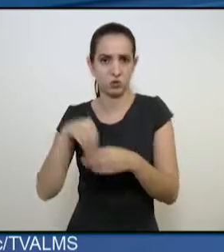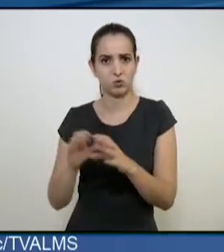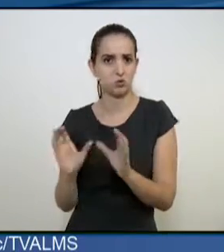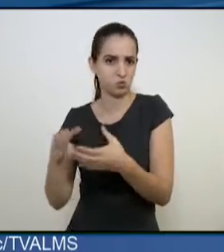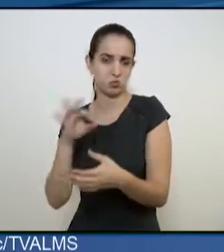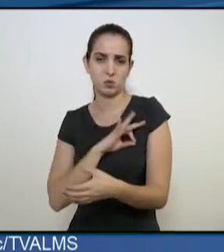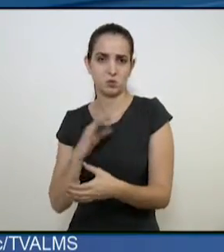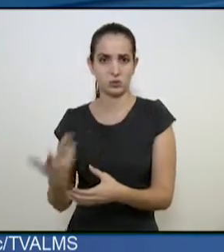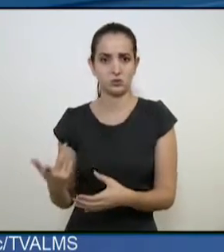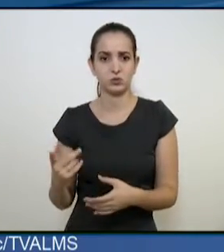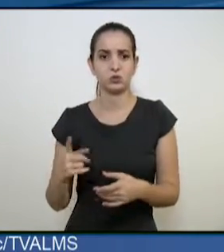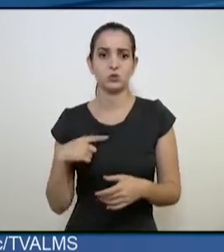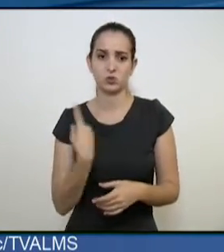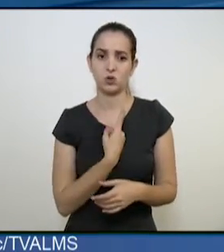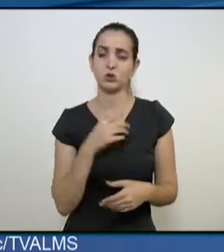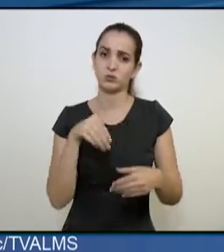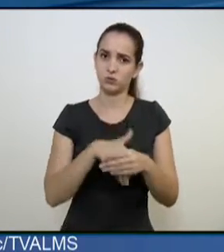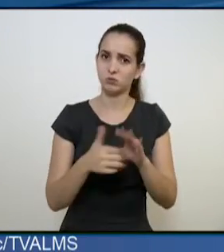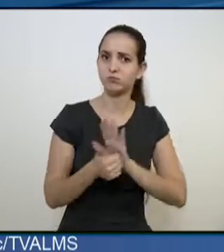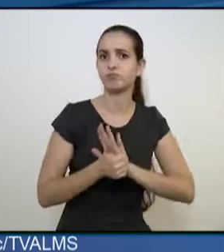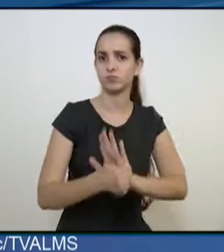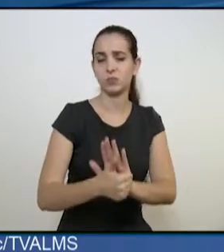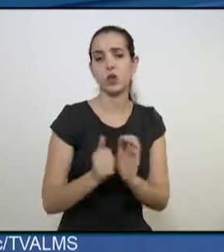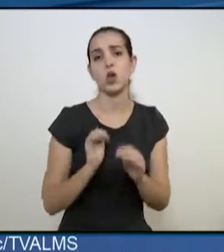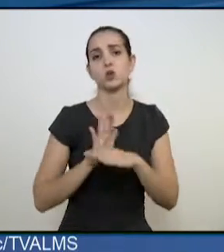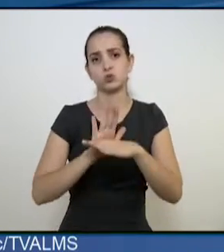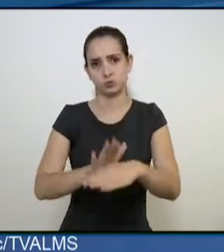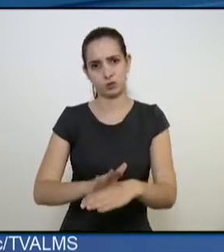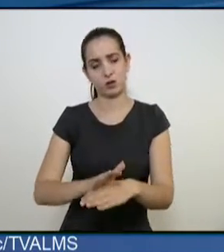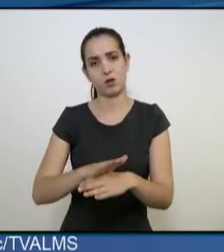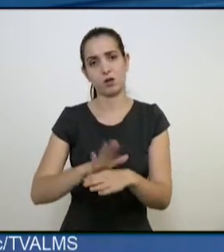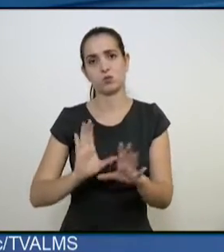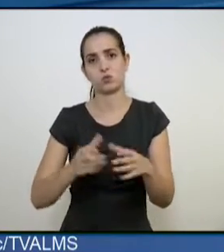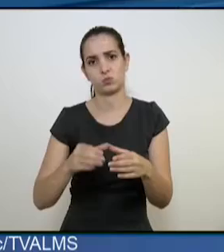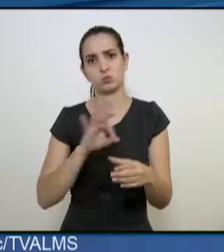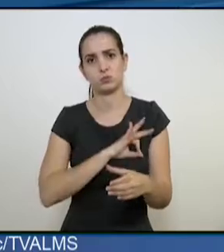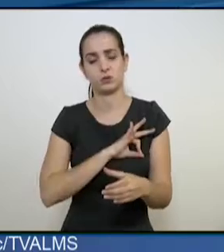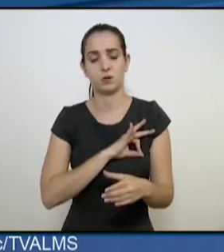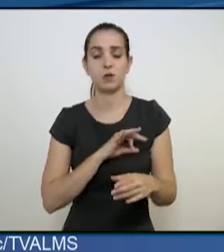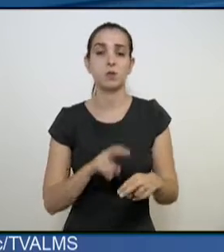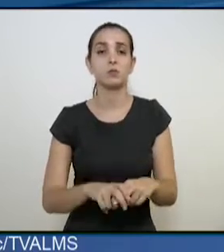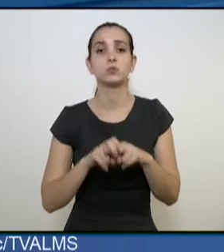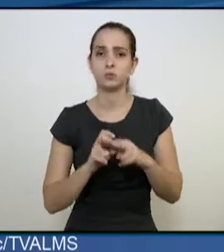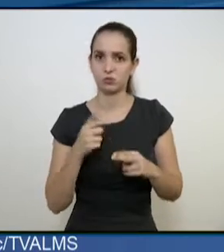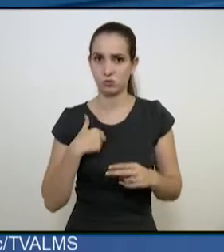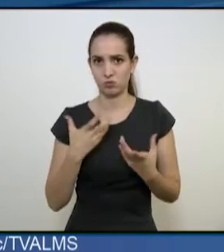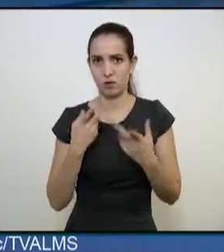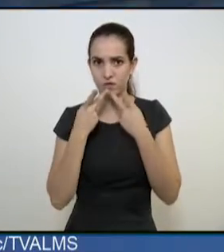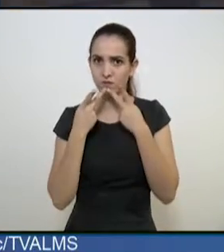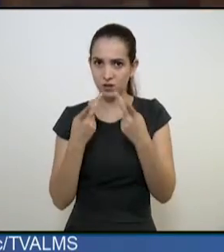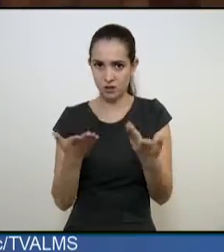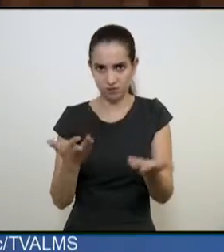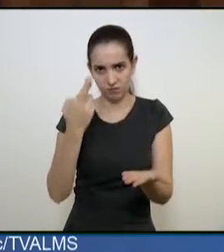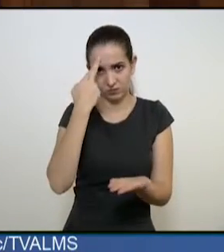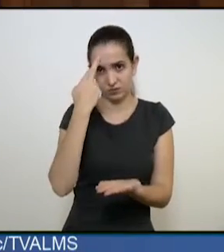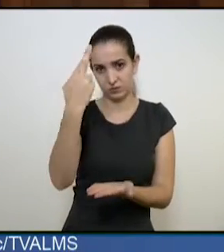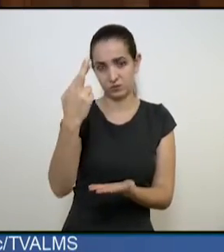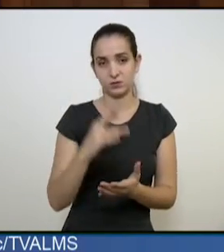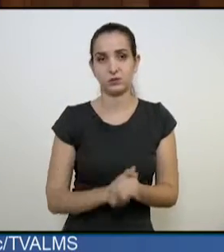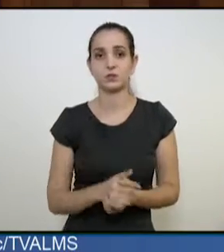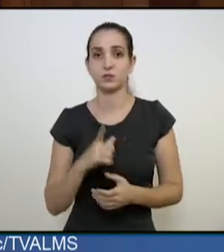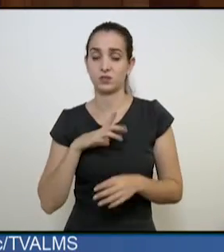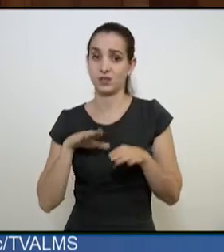nós votamos favoráveis aos policiais. Então, eu quero dizer a Vossa Excelência que